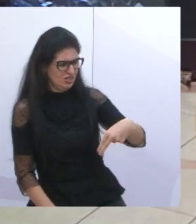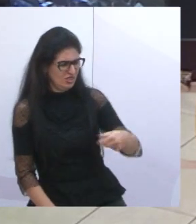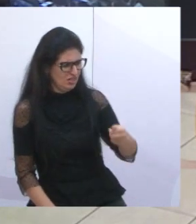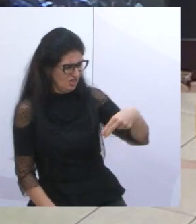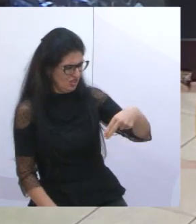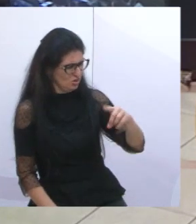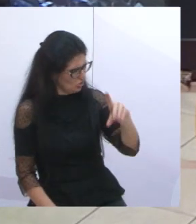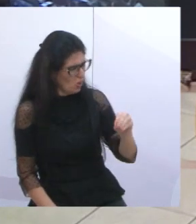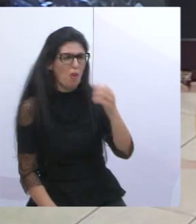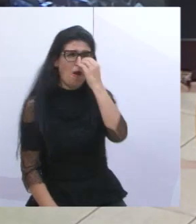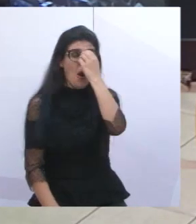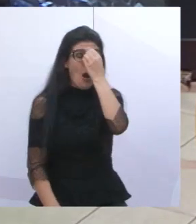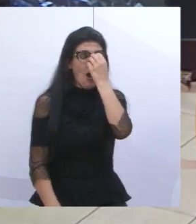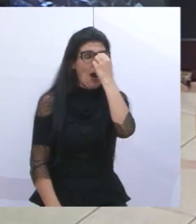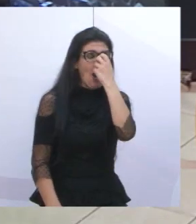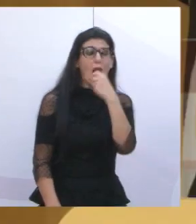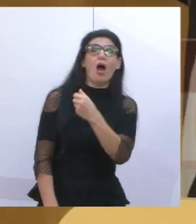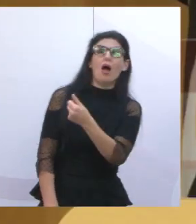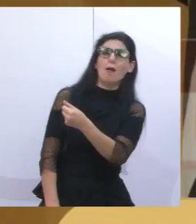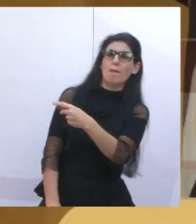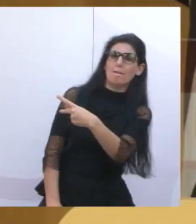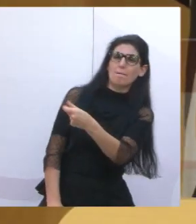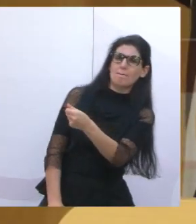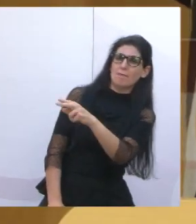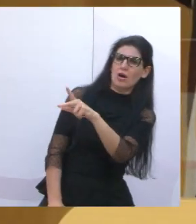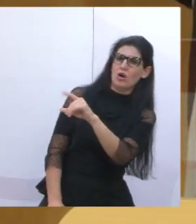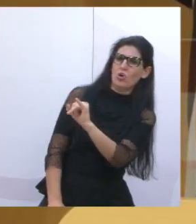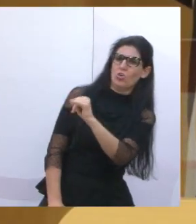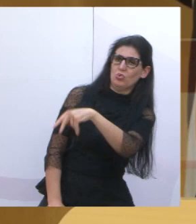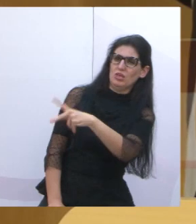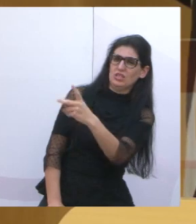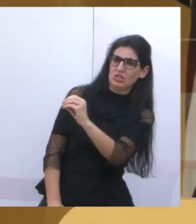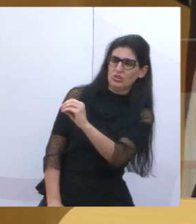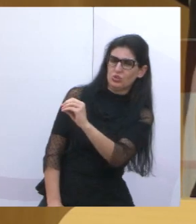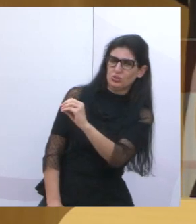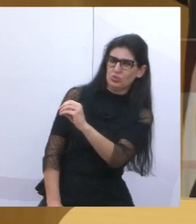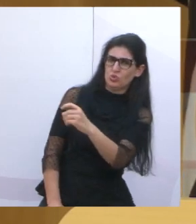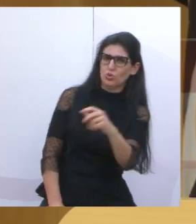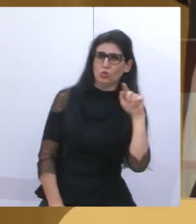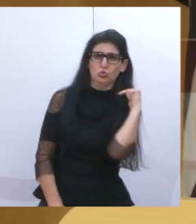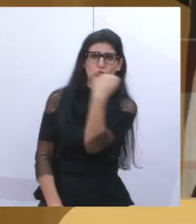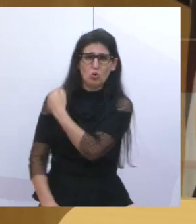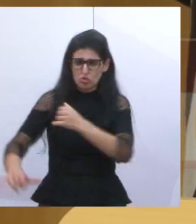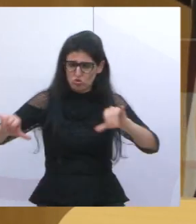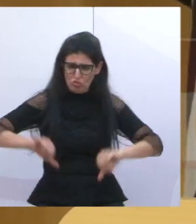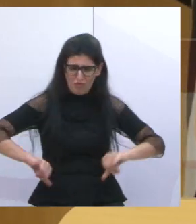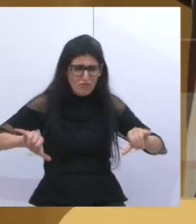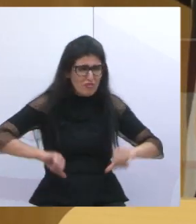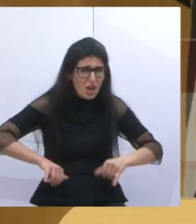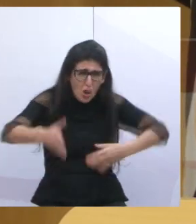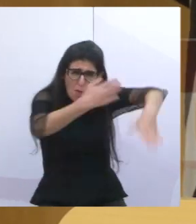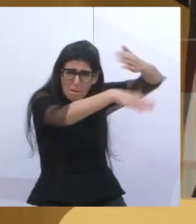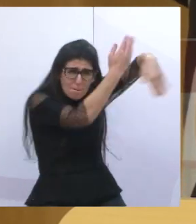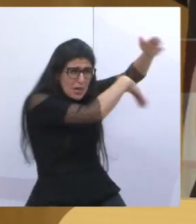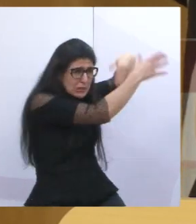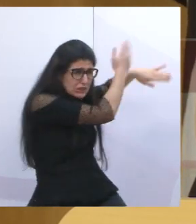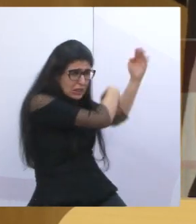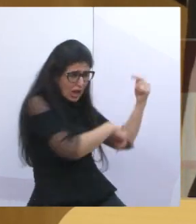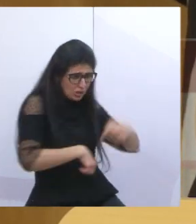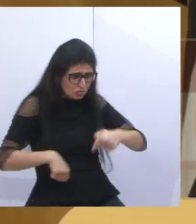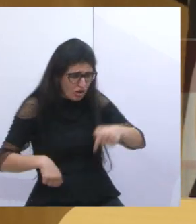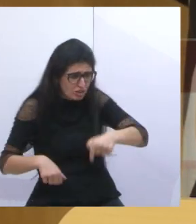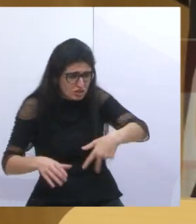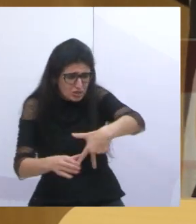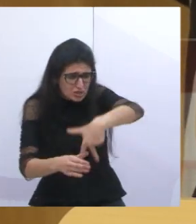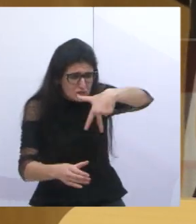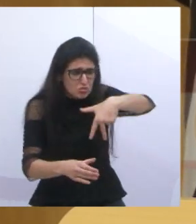Paulinho do Esporte. O que a gente sofreu aqui nessa tribuna, o que a gente sofreu aqui dentro,